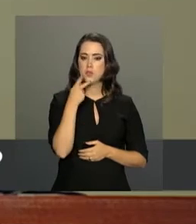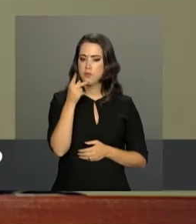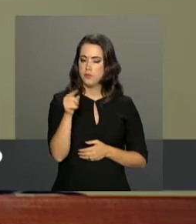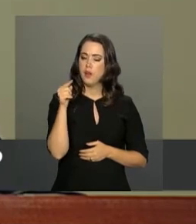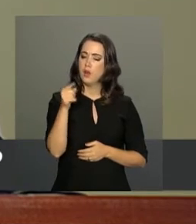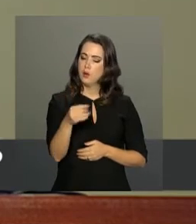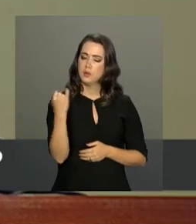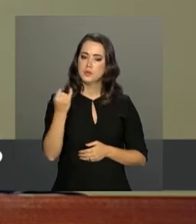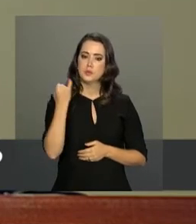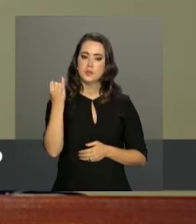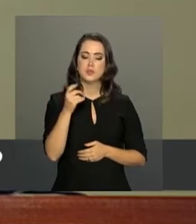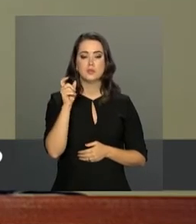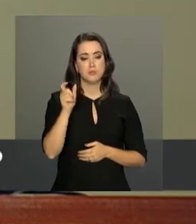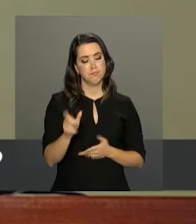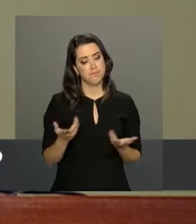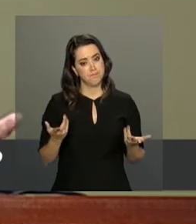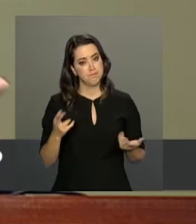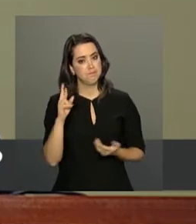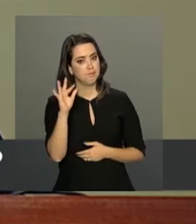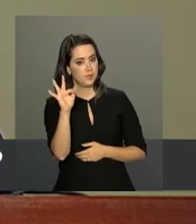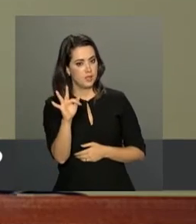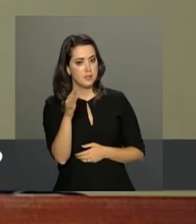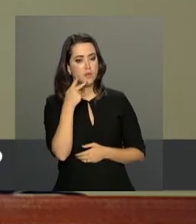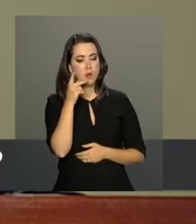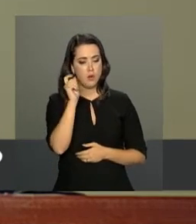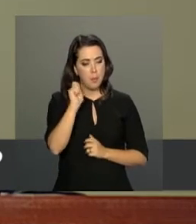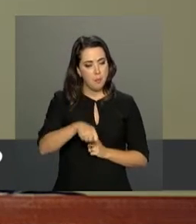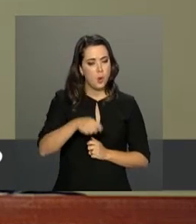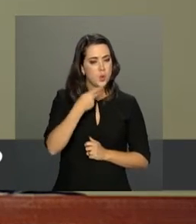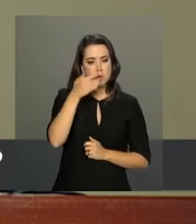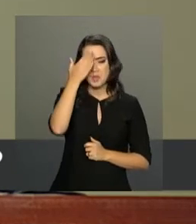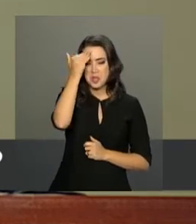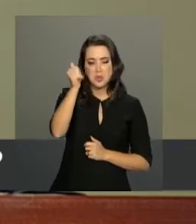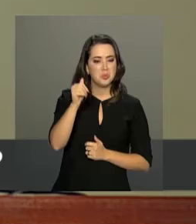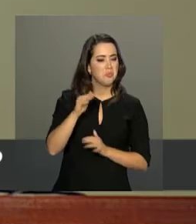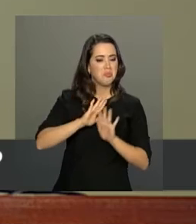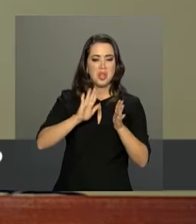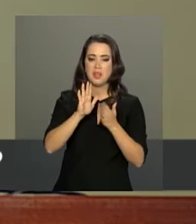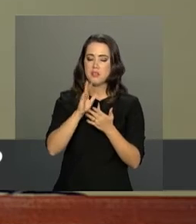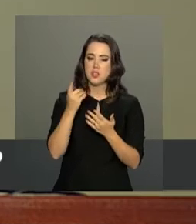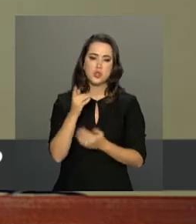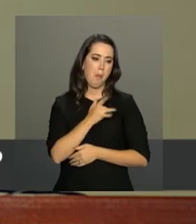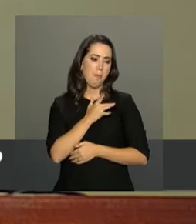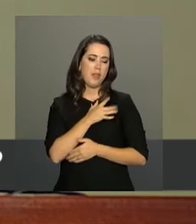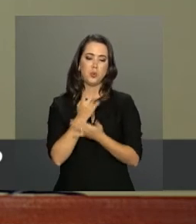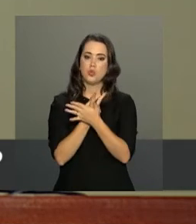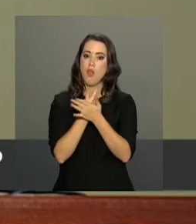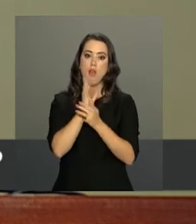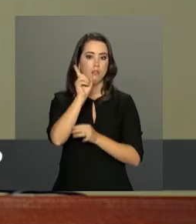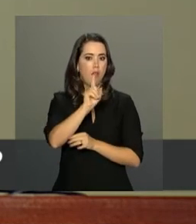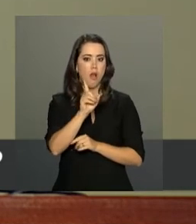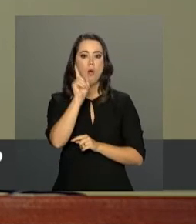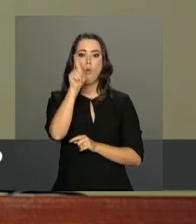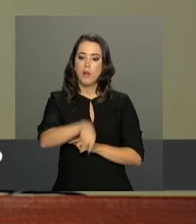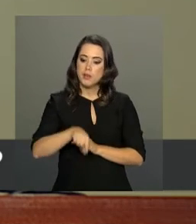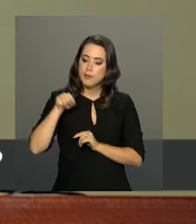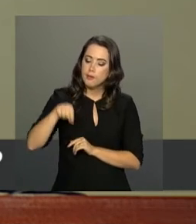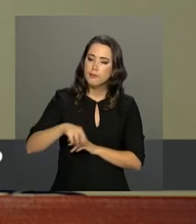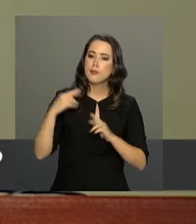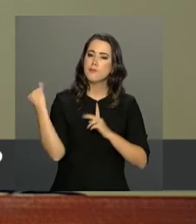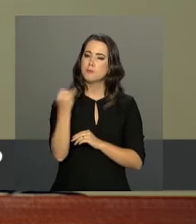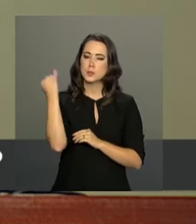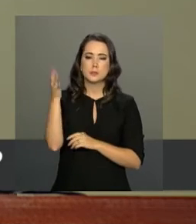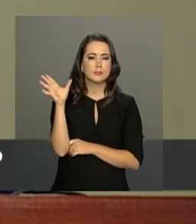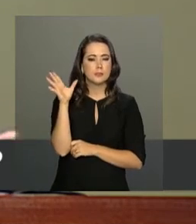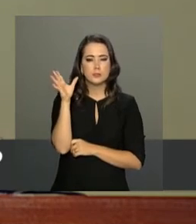fato à receita federal posso dizer sem medo de errar é uma casa respeitada e admirada